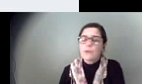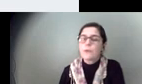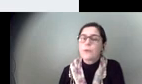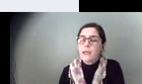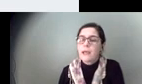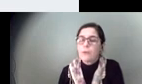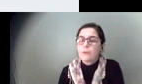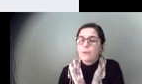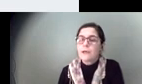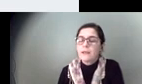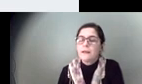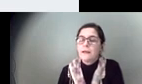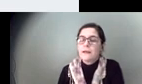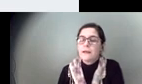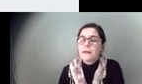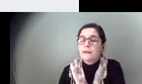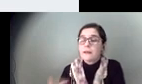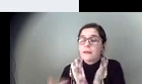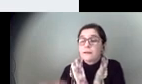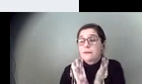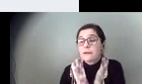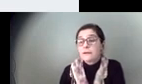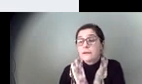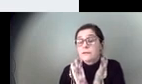direcionado do que em qualquer época, né,